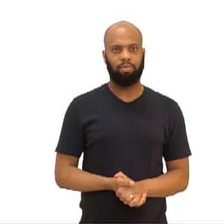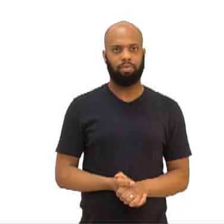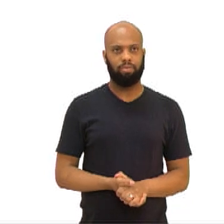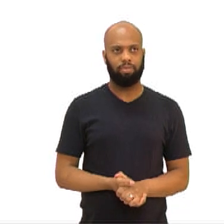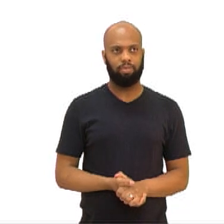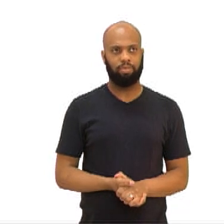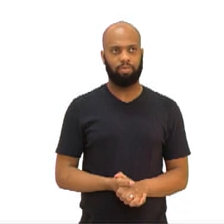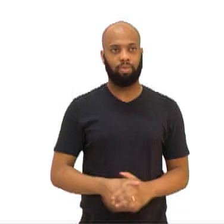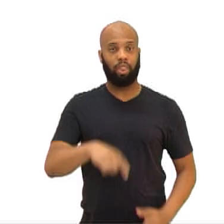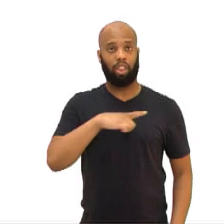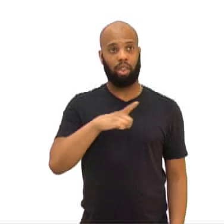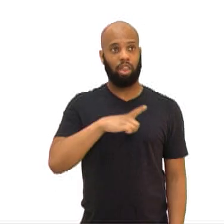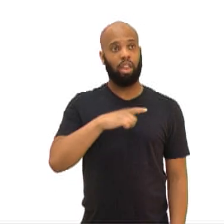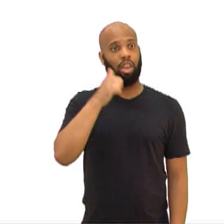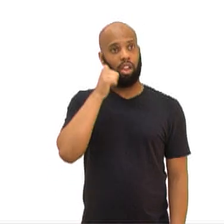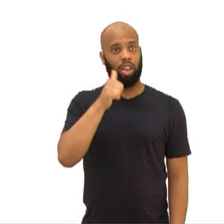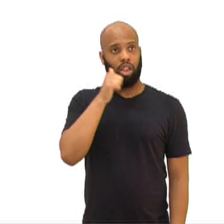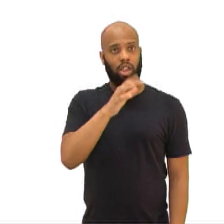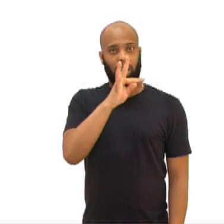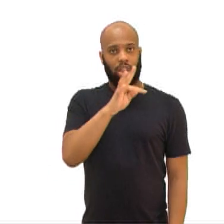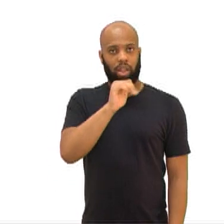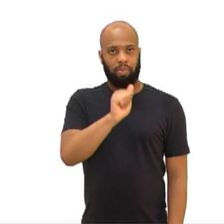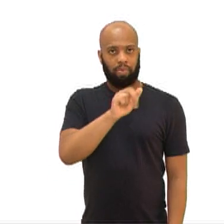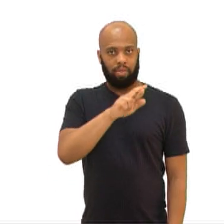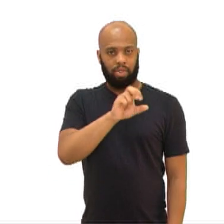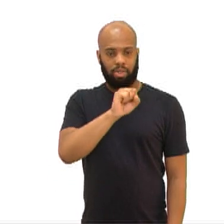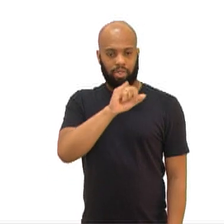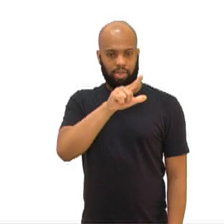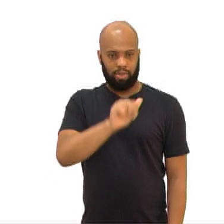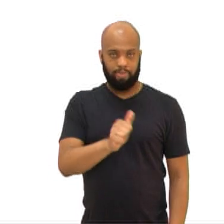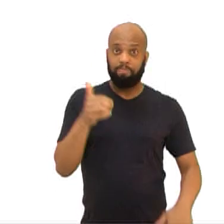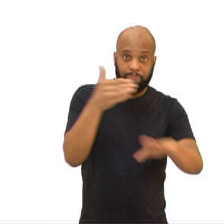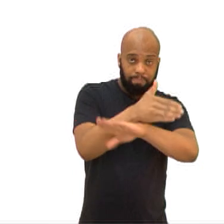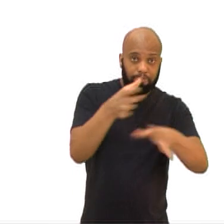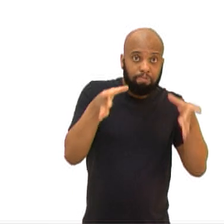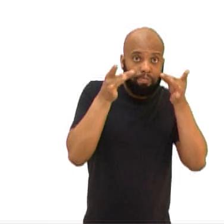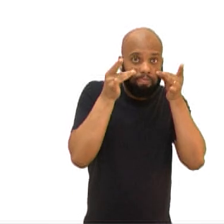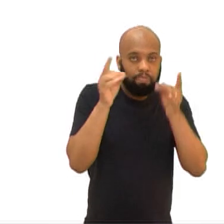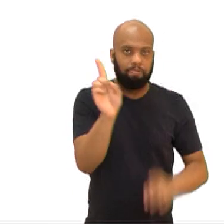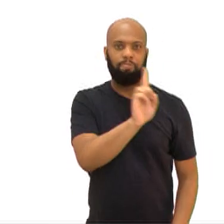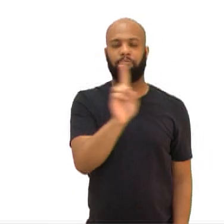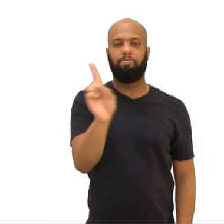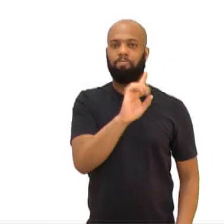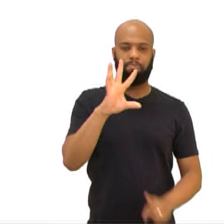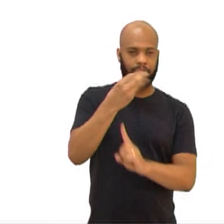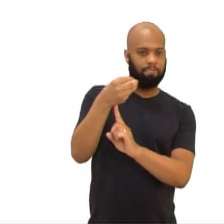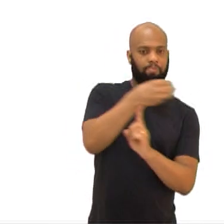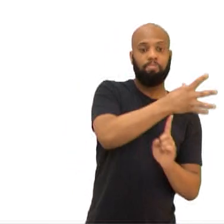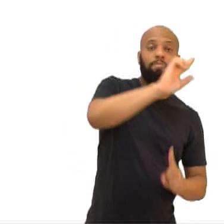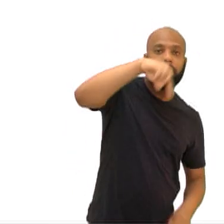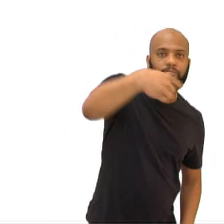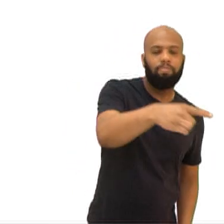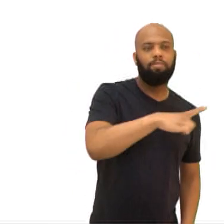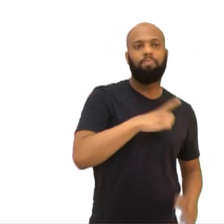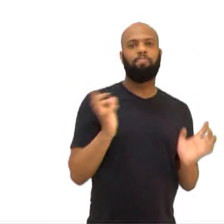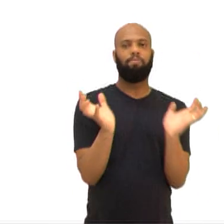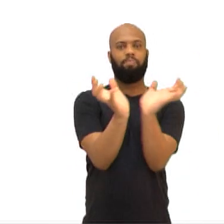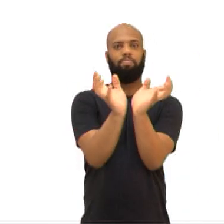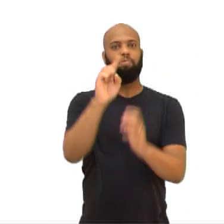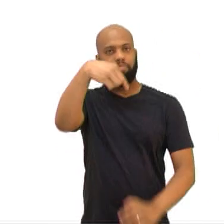E a Tarsila do Amaral, que é uma das artistas mais conhecidas do modernismo, ela não participou da Semana de Arte Moderna. Ela entrou depois com um